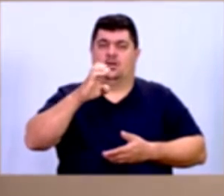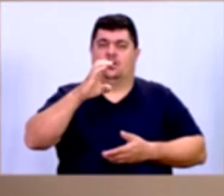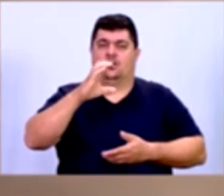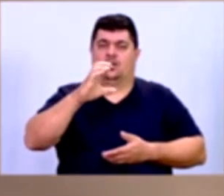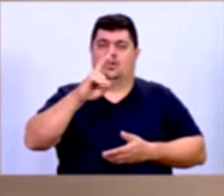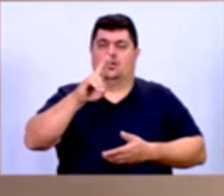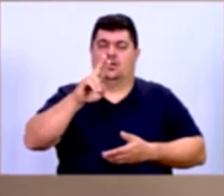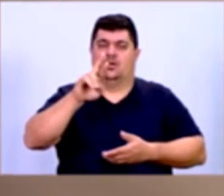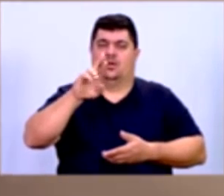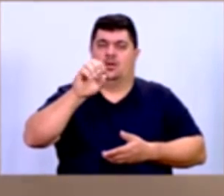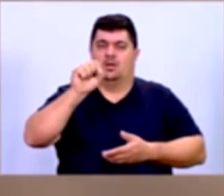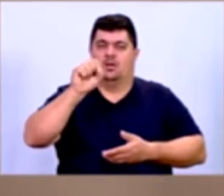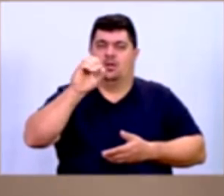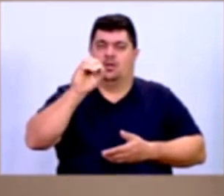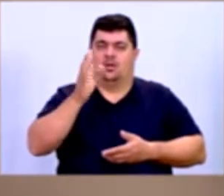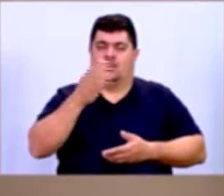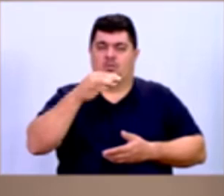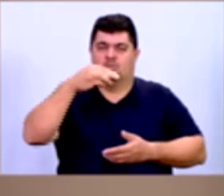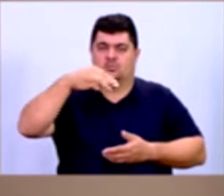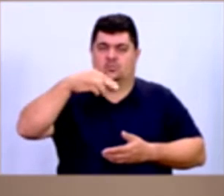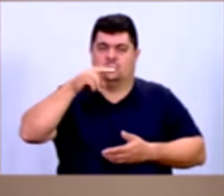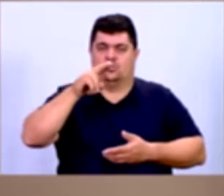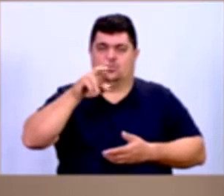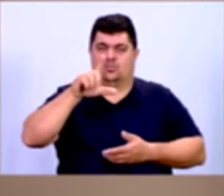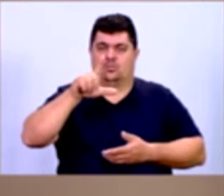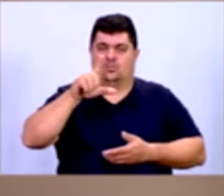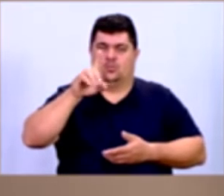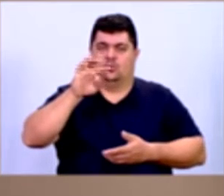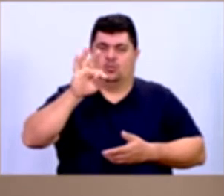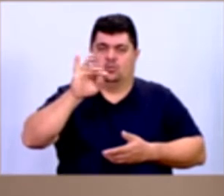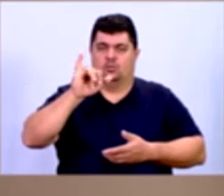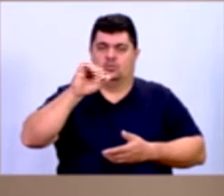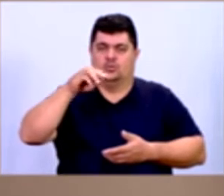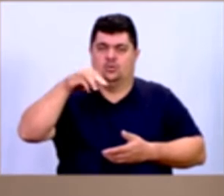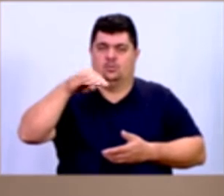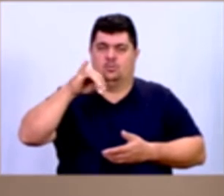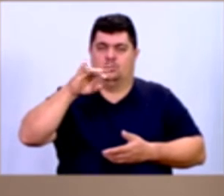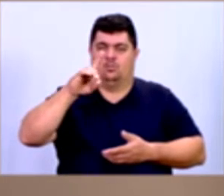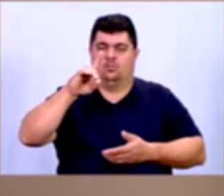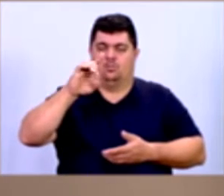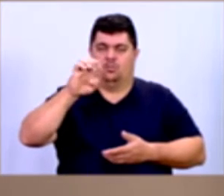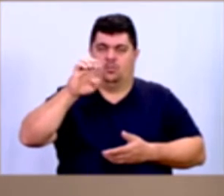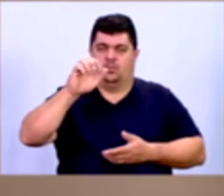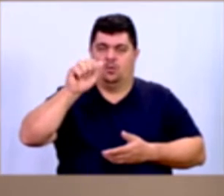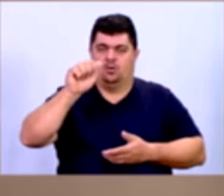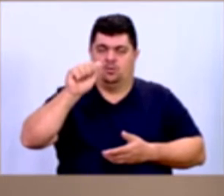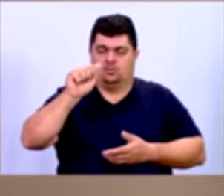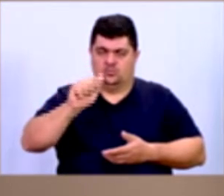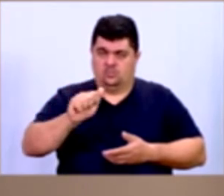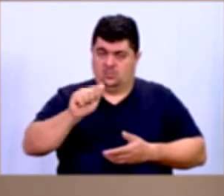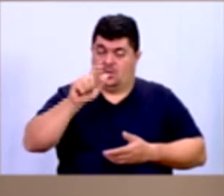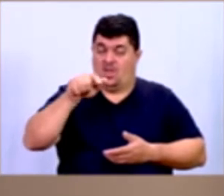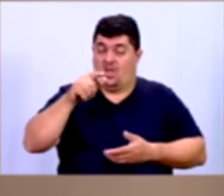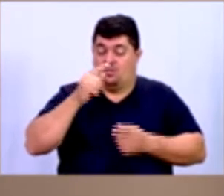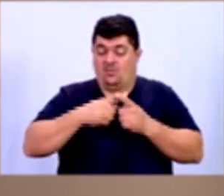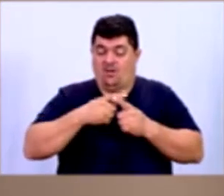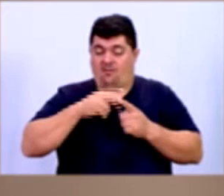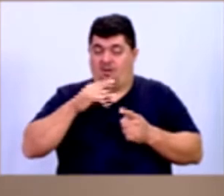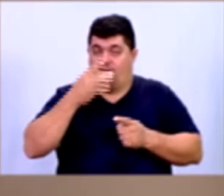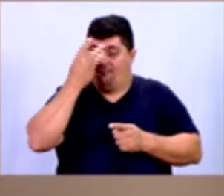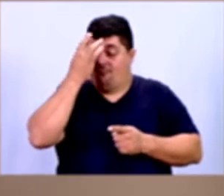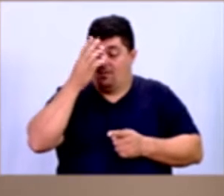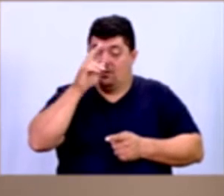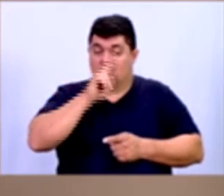uma multimídia? Essa multimídia vai te ajudar a entender melhor ou a facilitar o uso. Às vezes, nós,